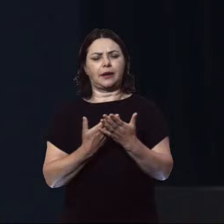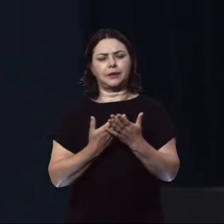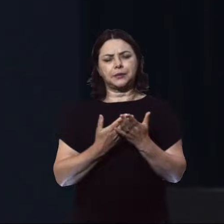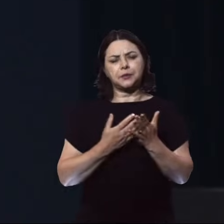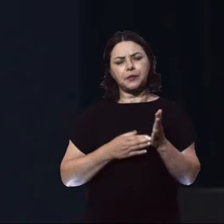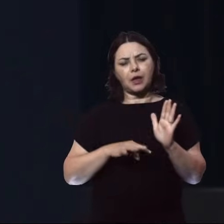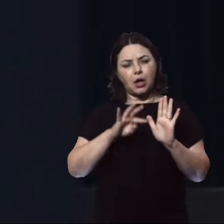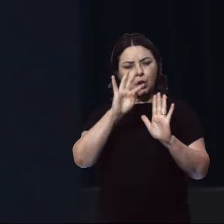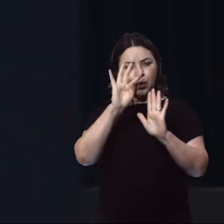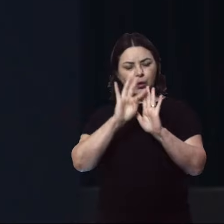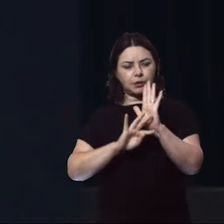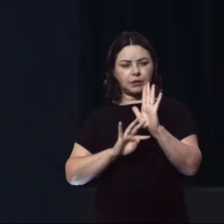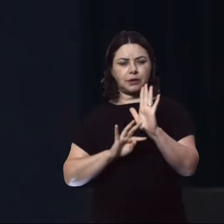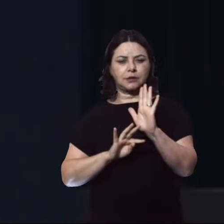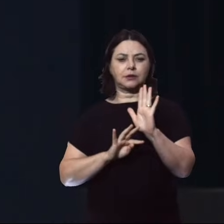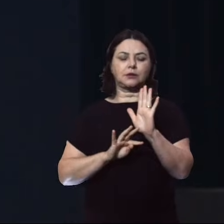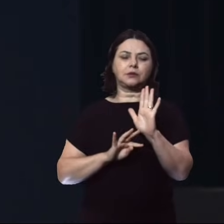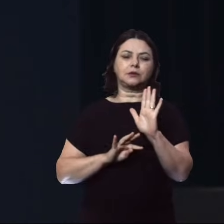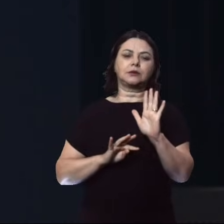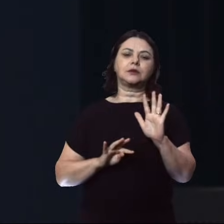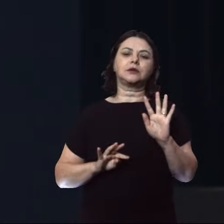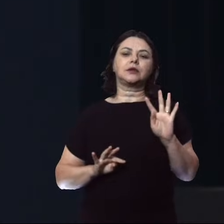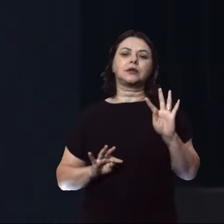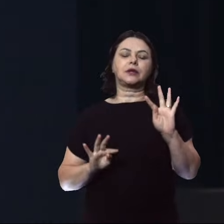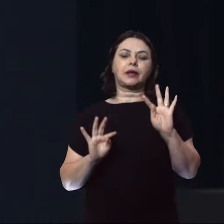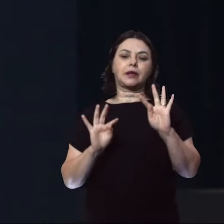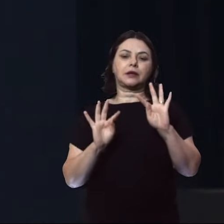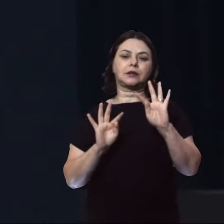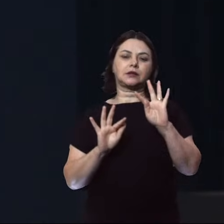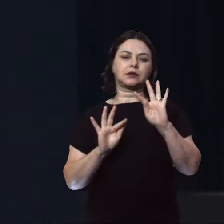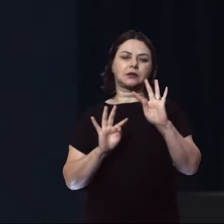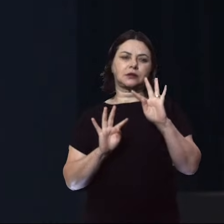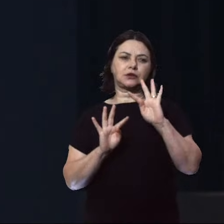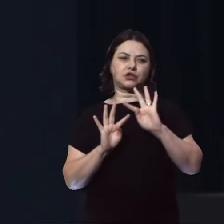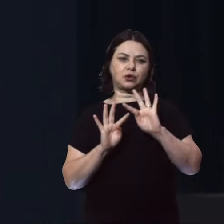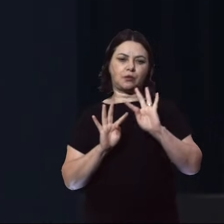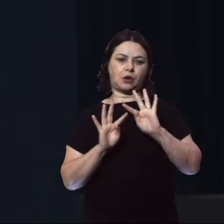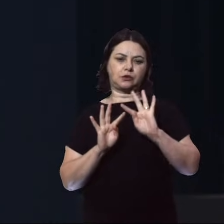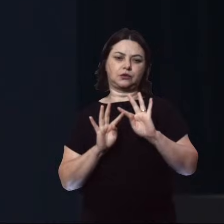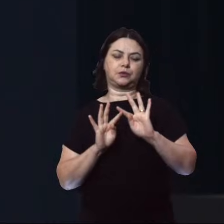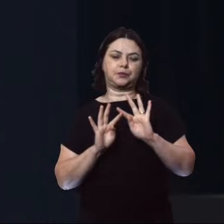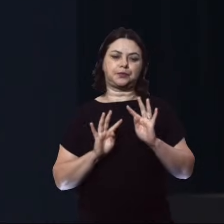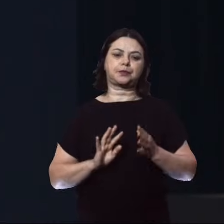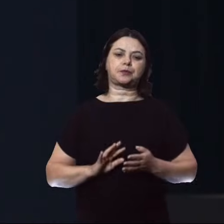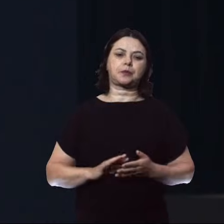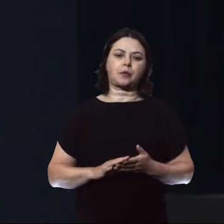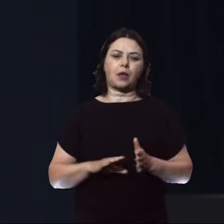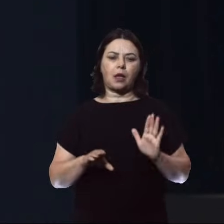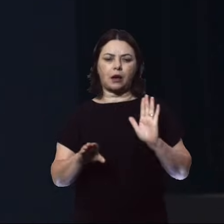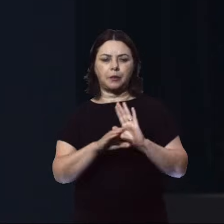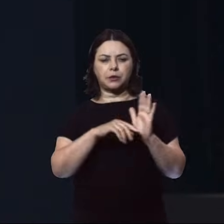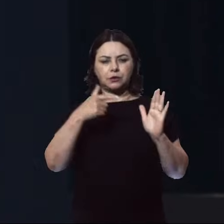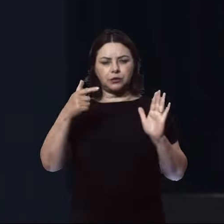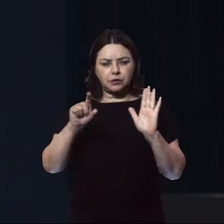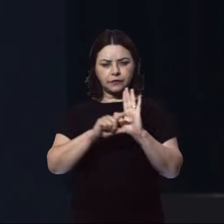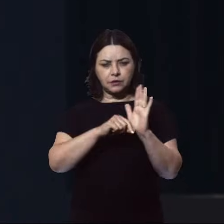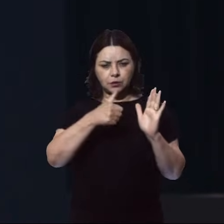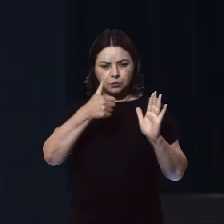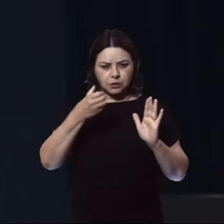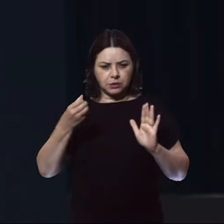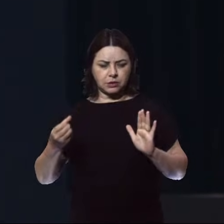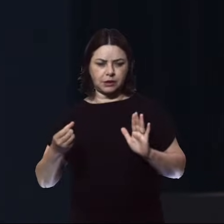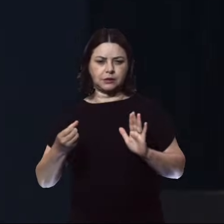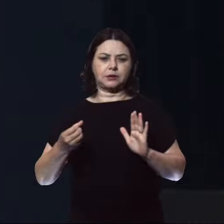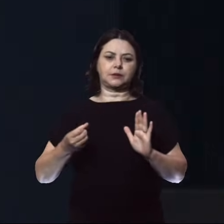eu sem dúvida creio que você pode também ser ministrado para esse novo ano nas coisas do Senhor. Através